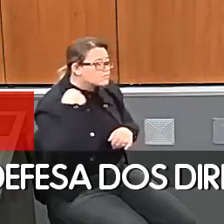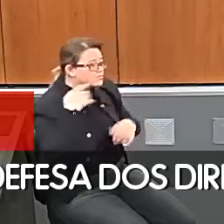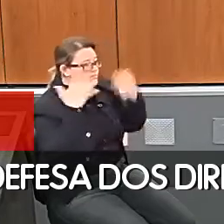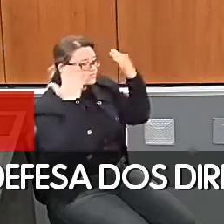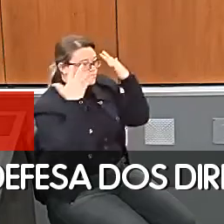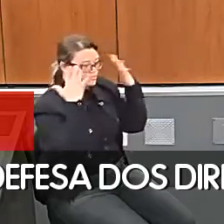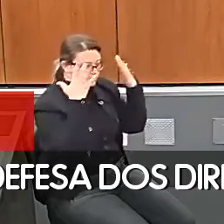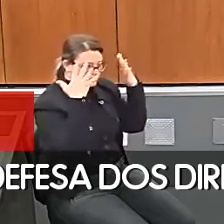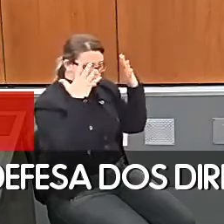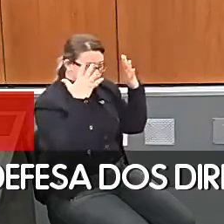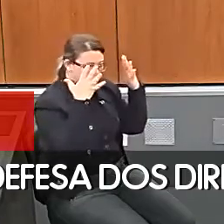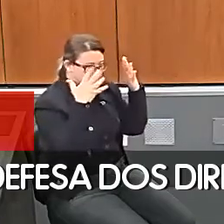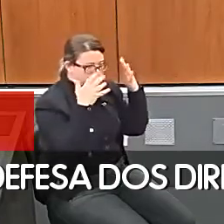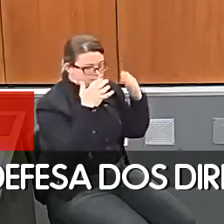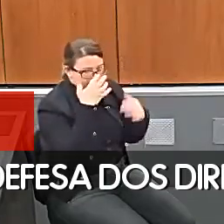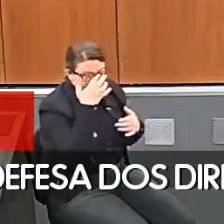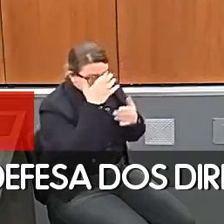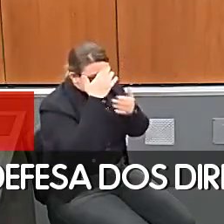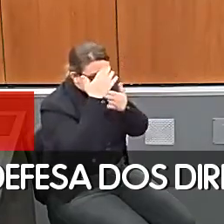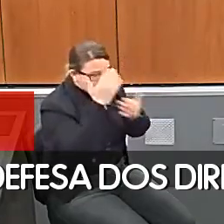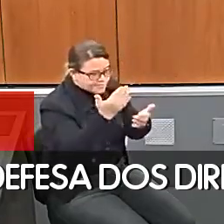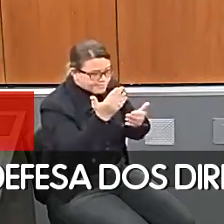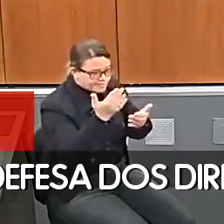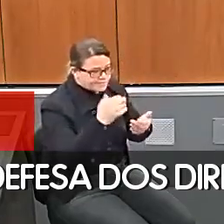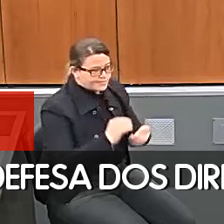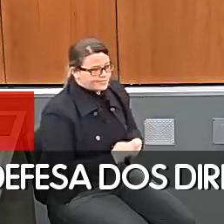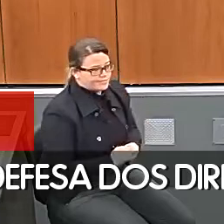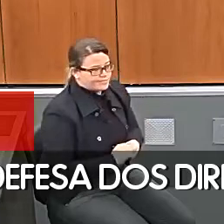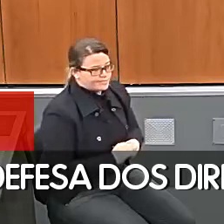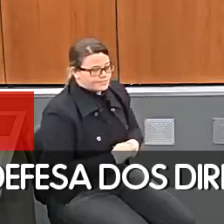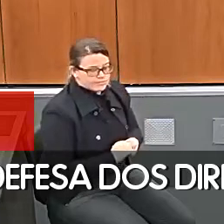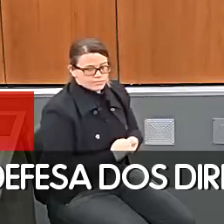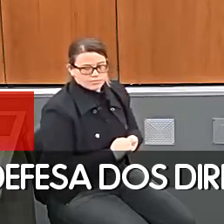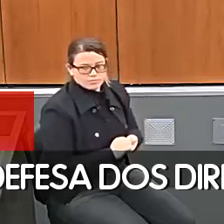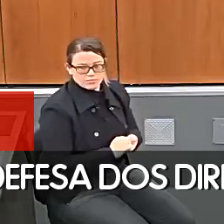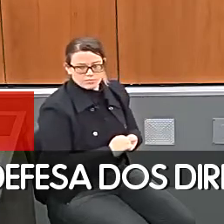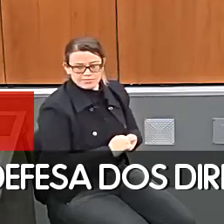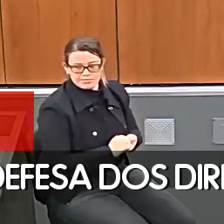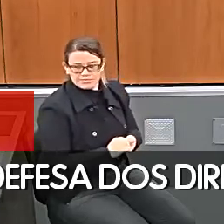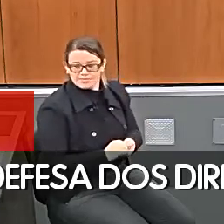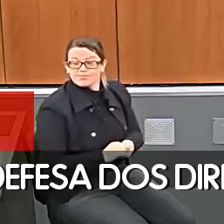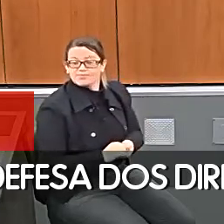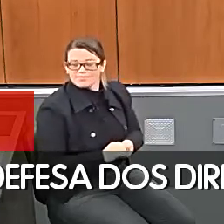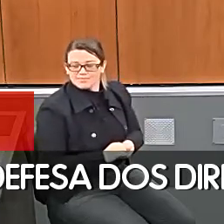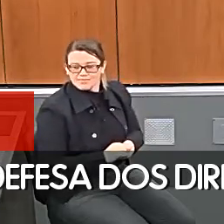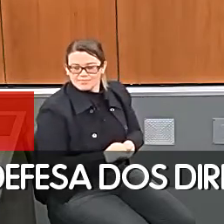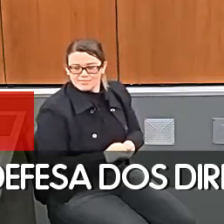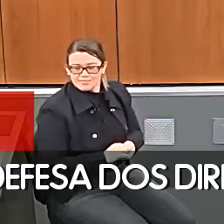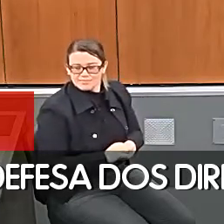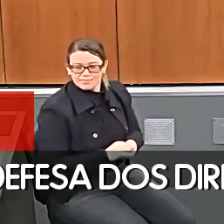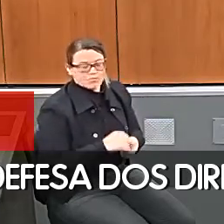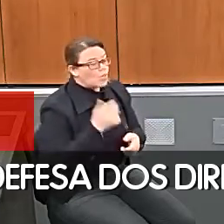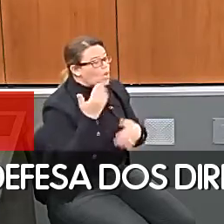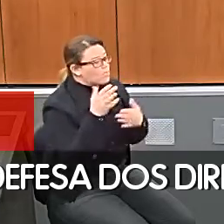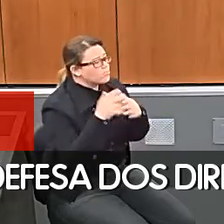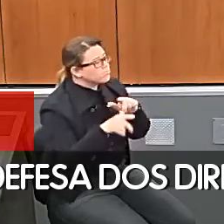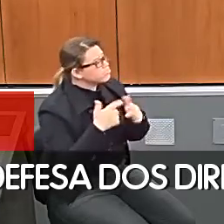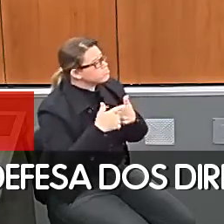também. Isso, muito obrigado. Mais alguma mãe, alguma das pessoas que estão compondo a nossa